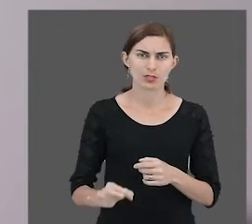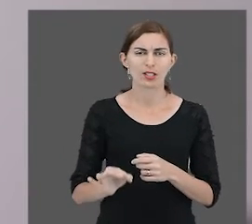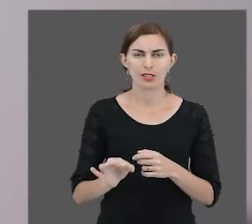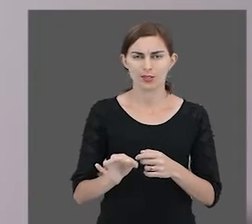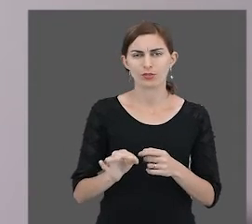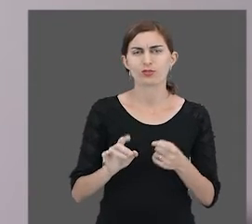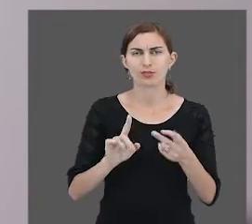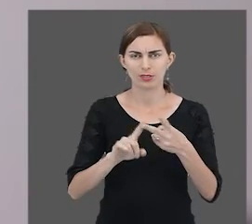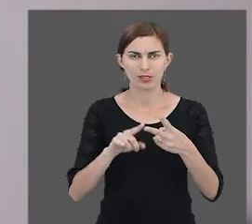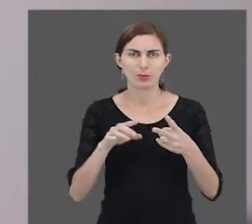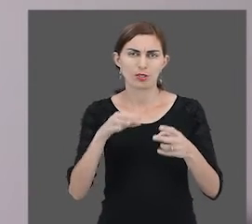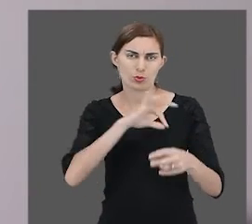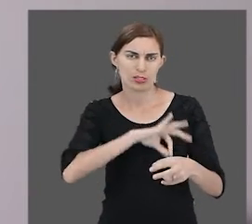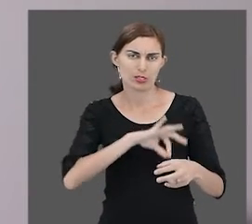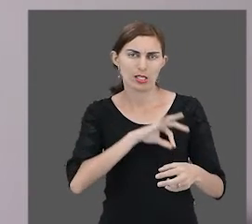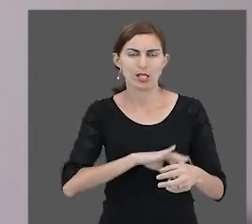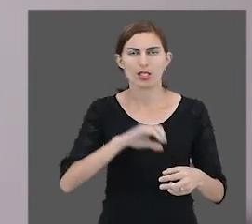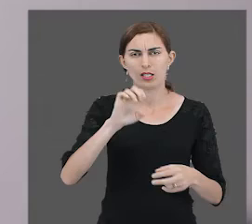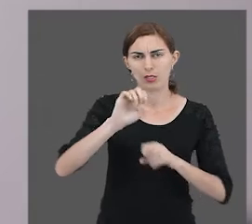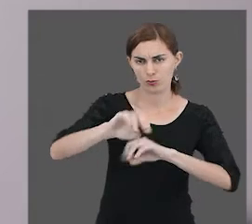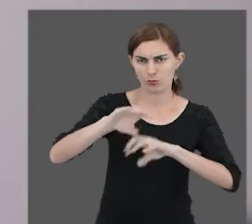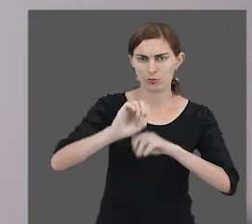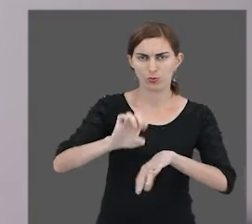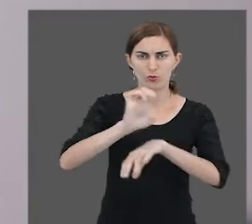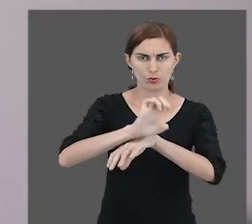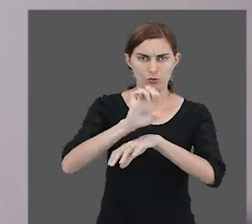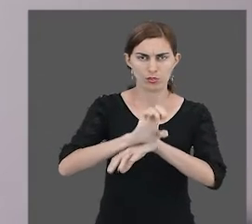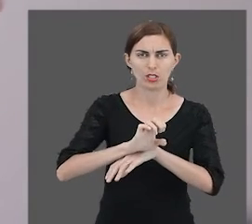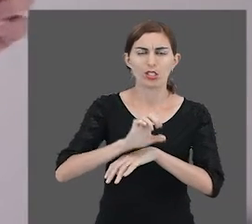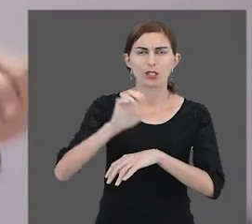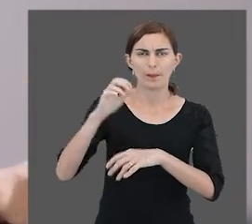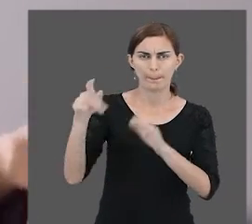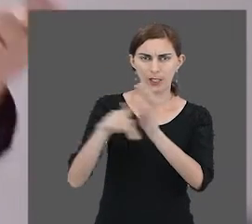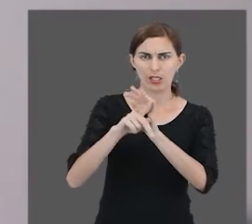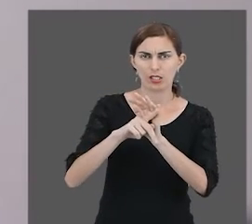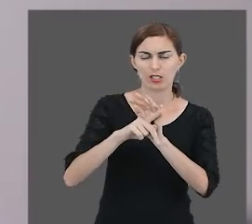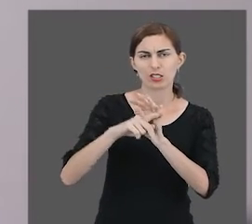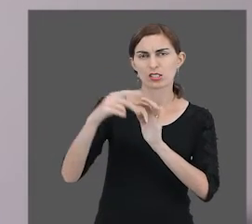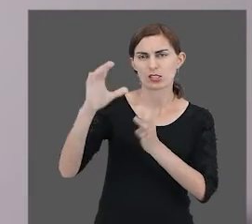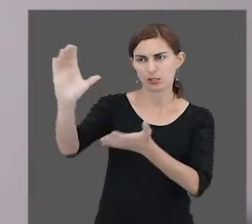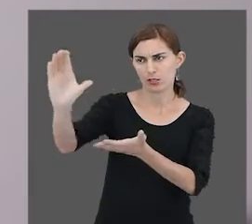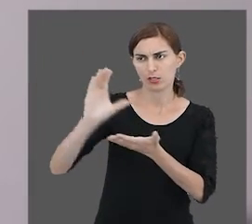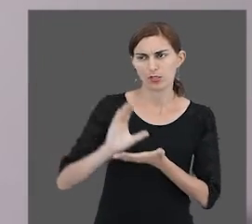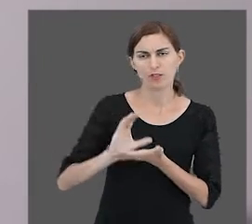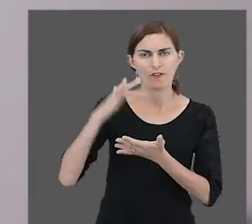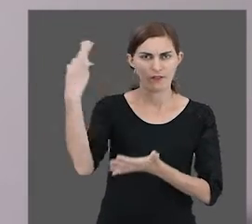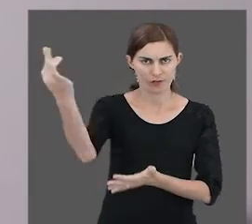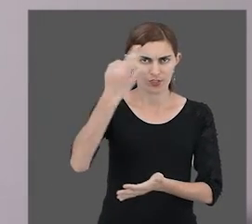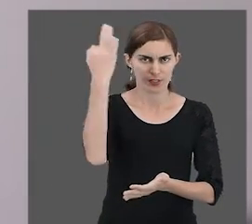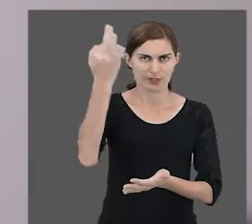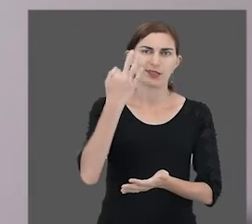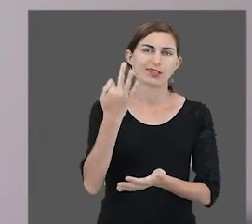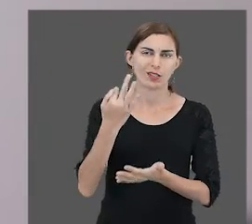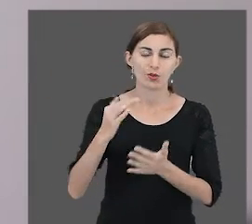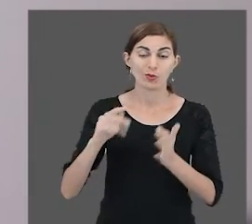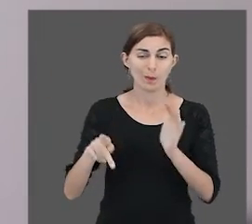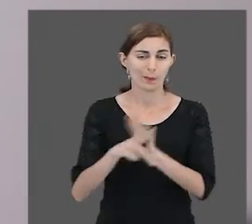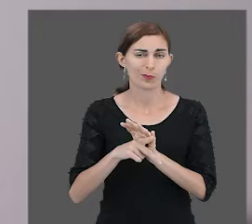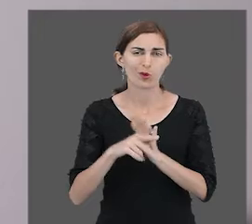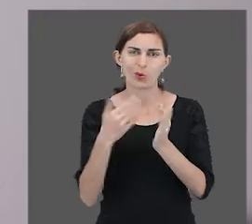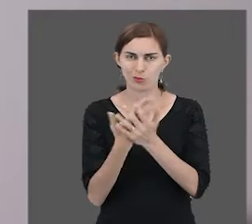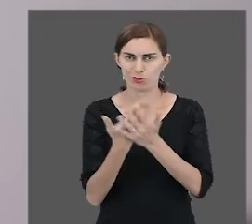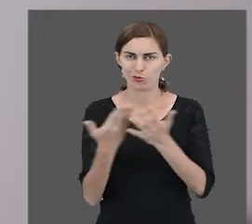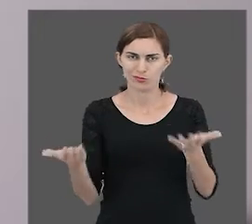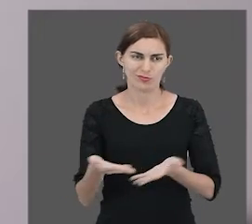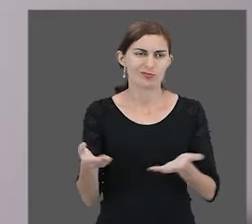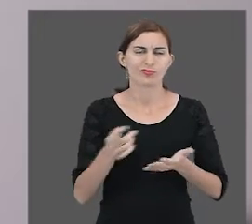complementação da União e o salário educação, a cota parte estadual, sejam recursos federais enviados à educação, ele não vai ser o objeto do nosso